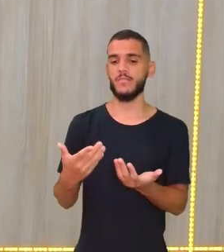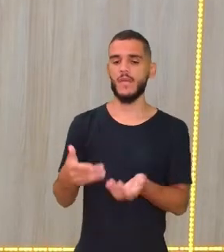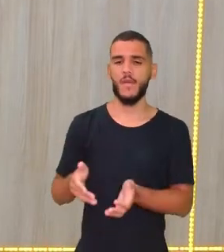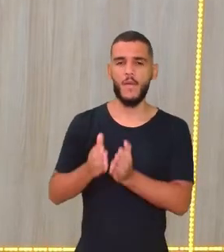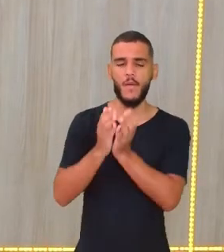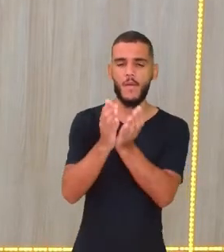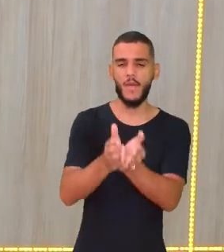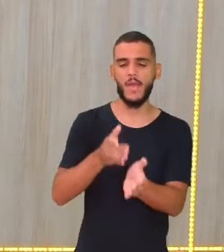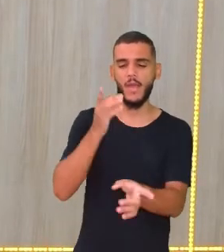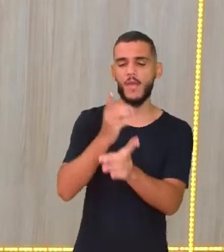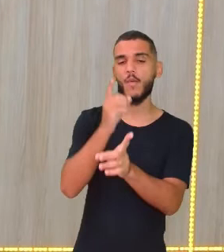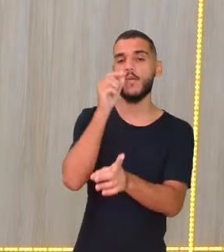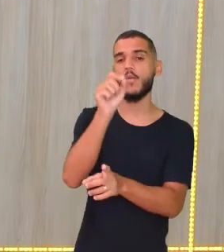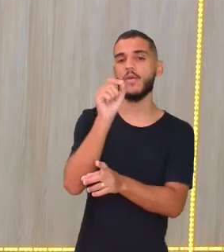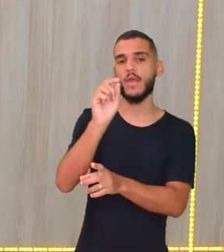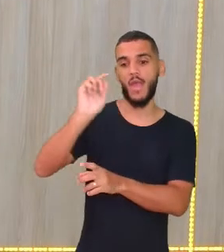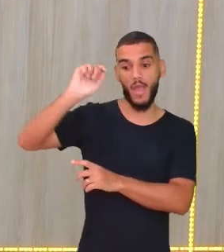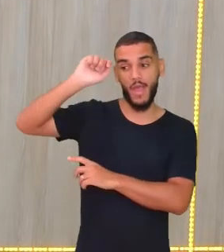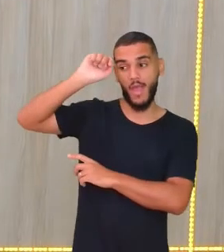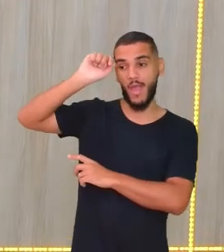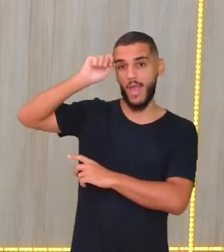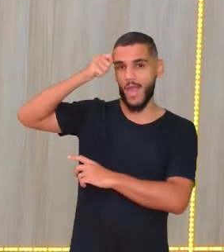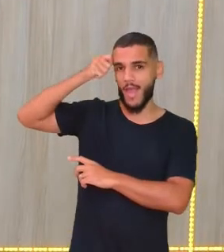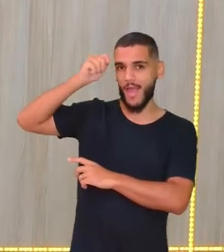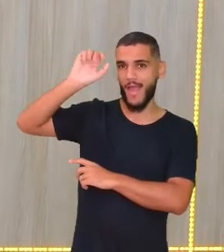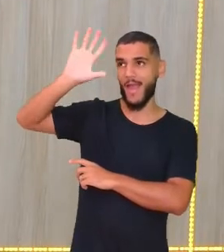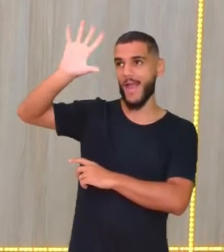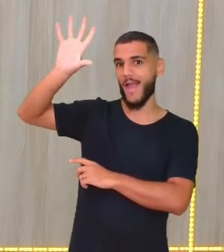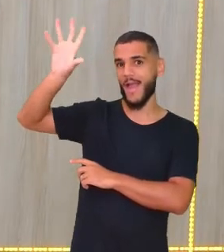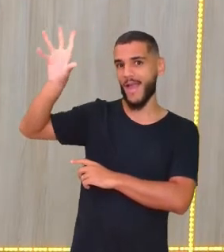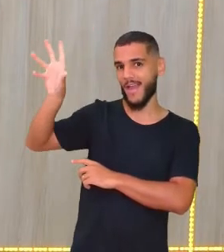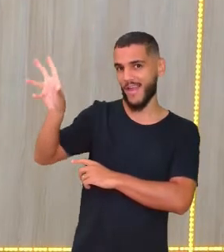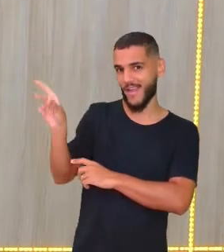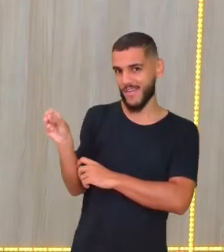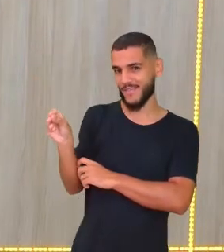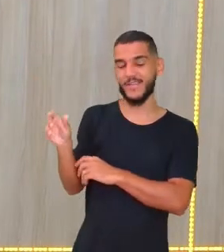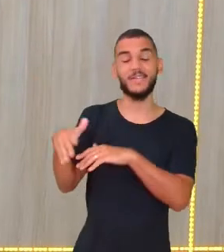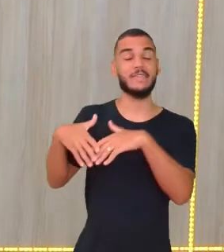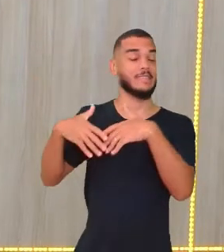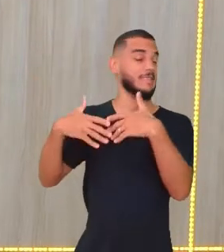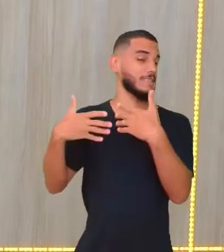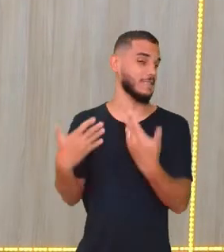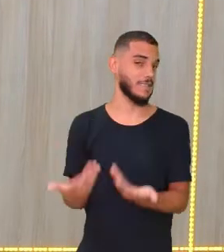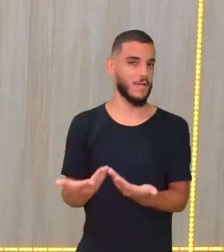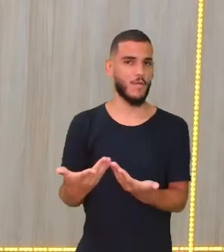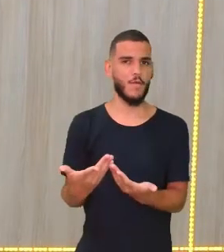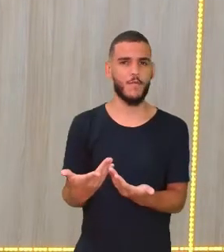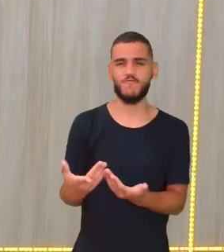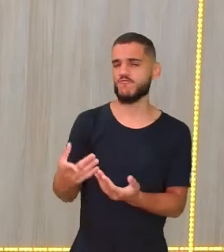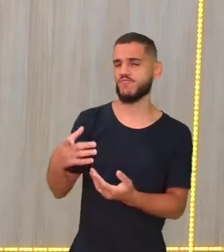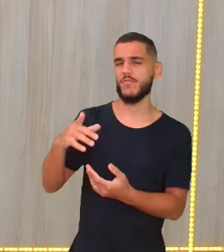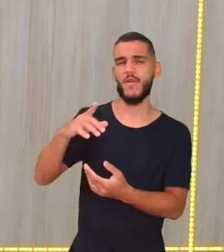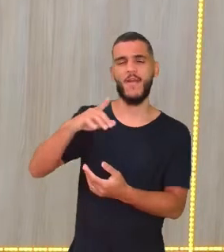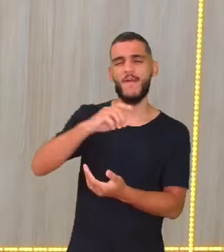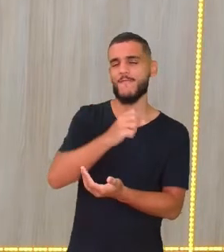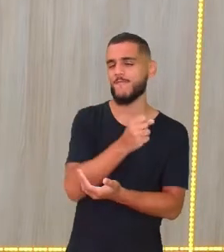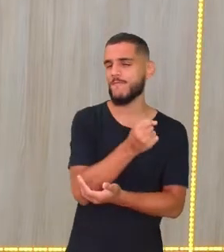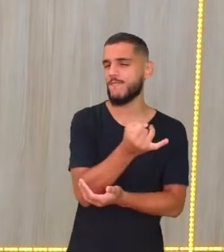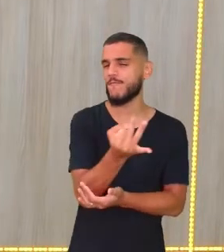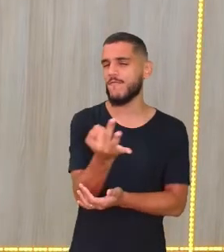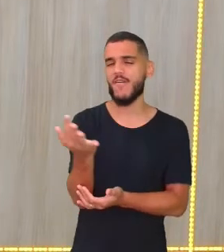a África. E aí eles negociam ali, não é? Eles passam dias ali e